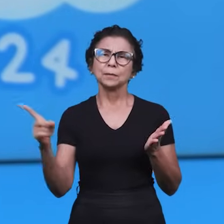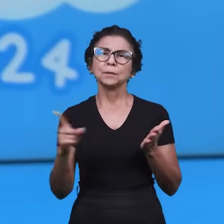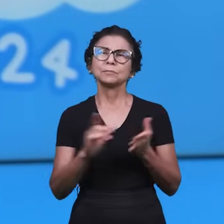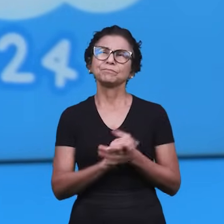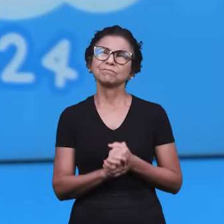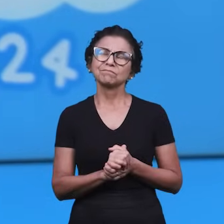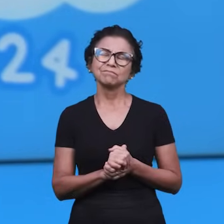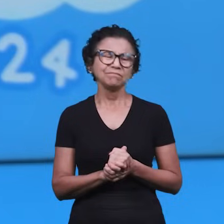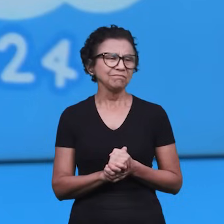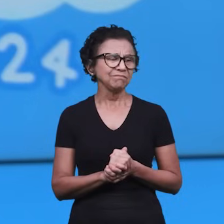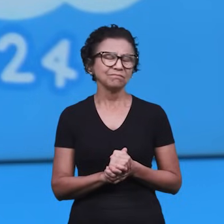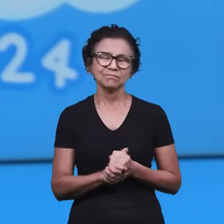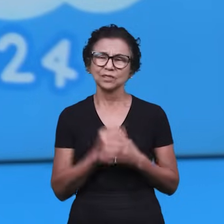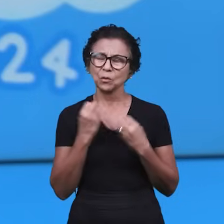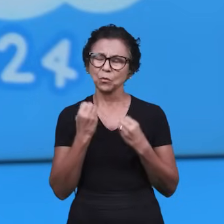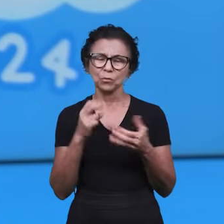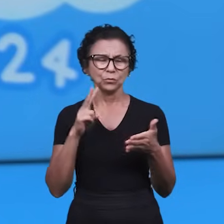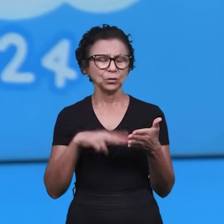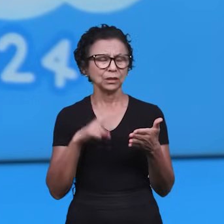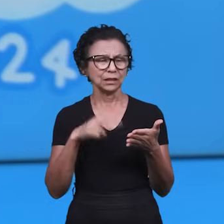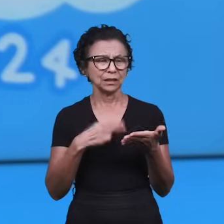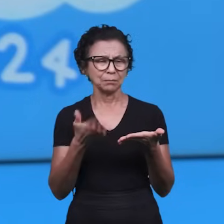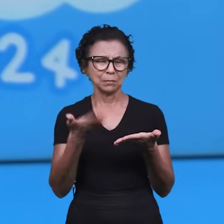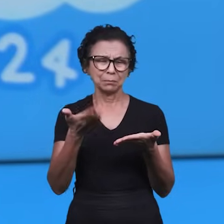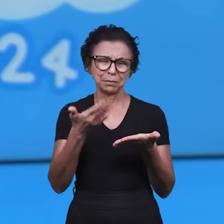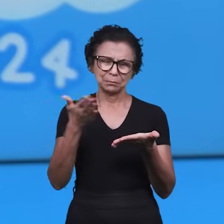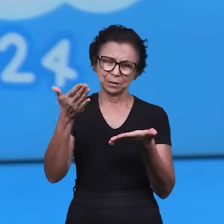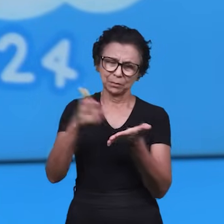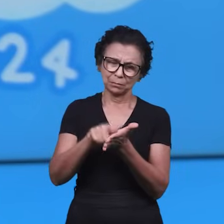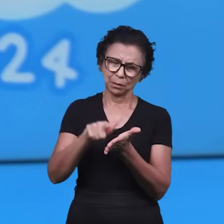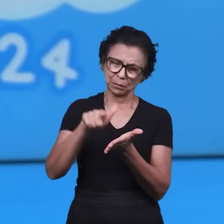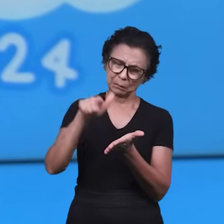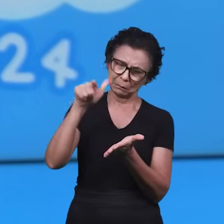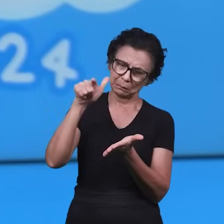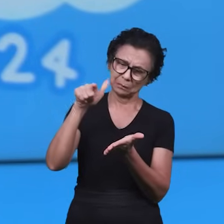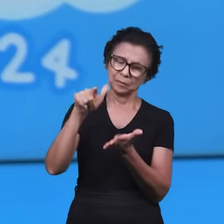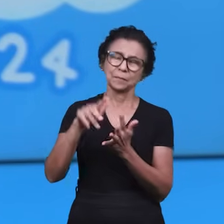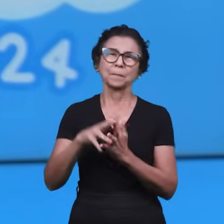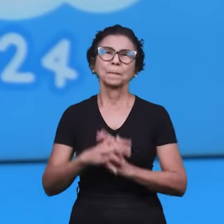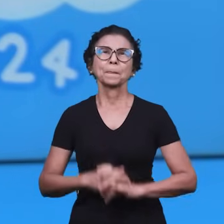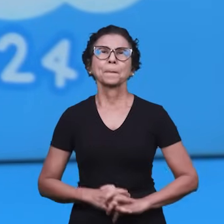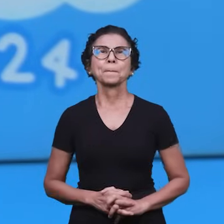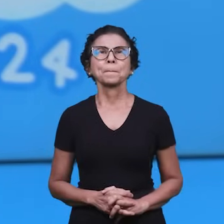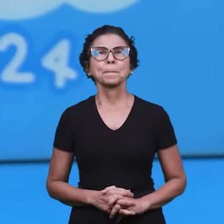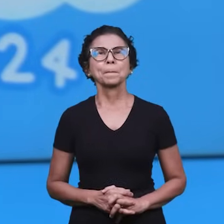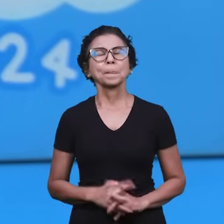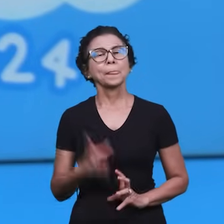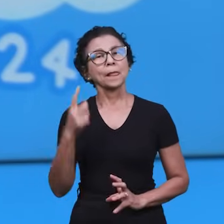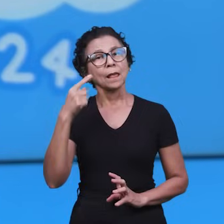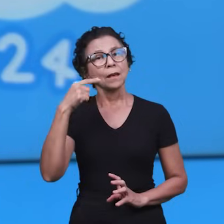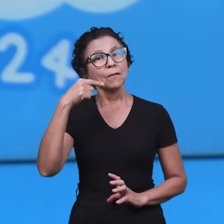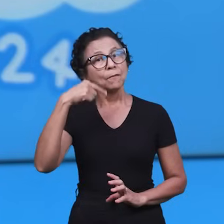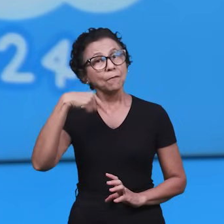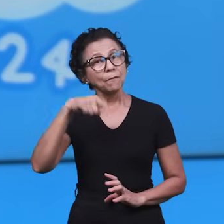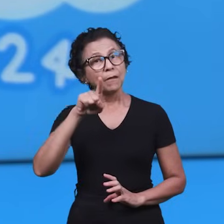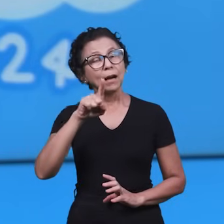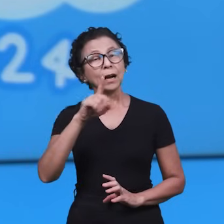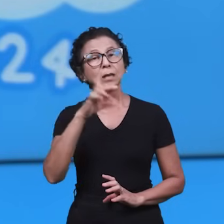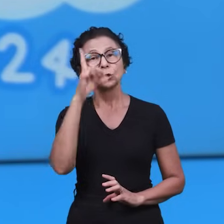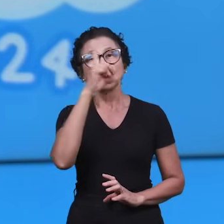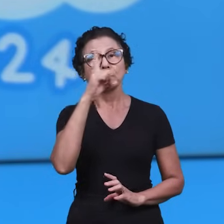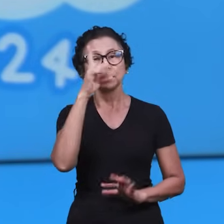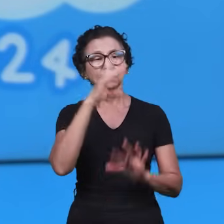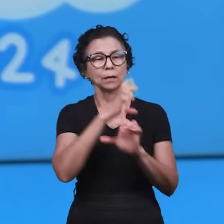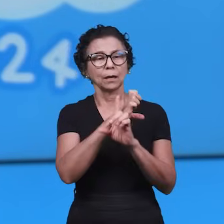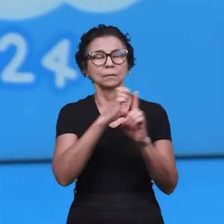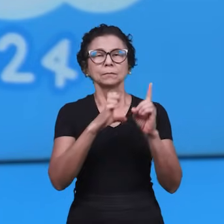pode estar pensando assim: eu não sei por onde começar. Então a dica é: participa da escola bíblica, vai